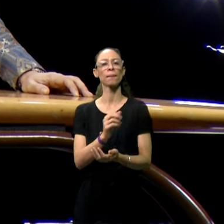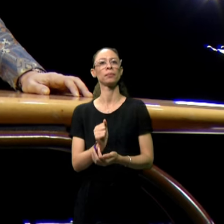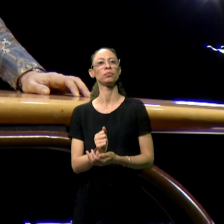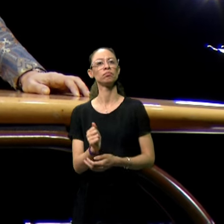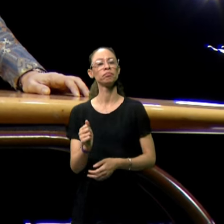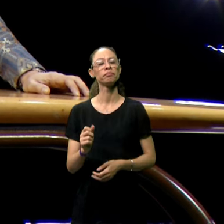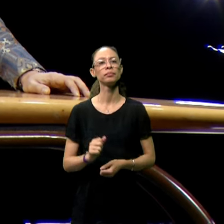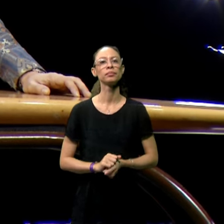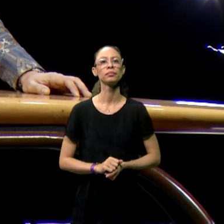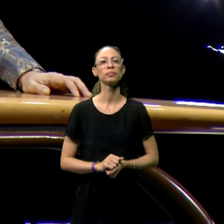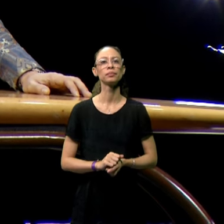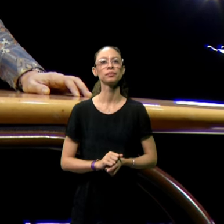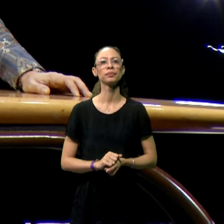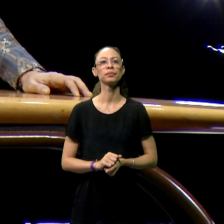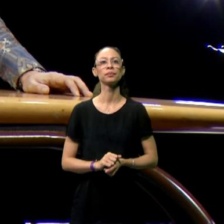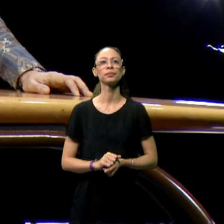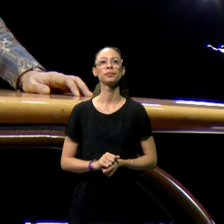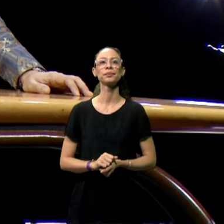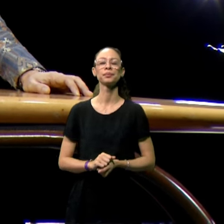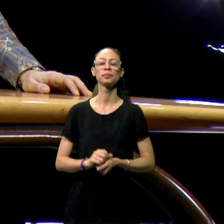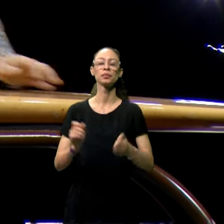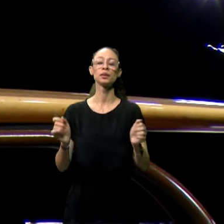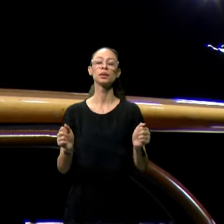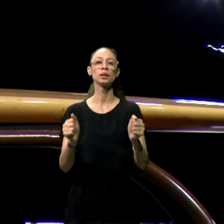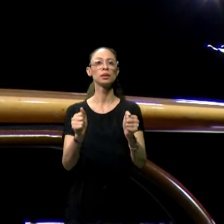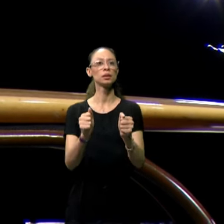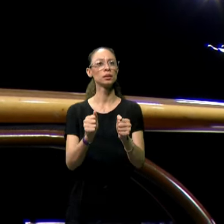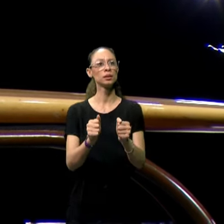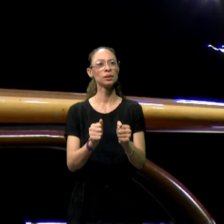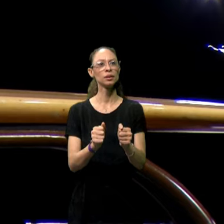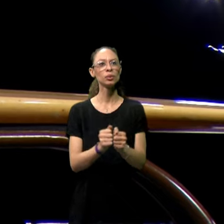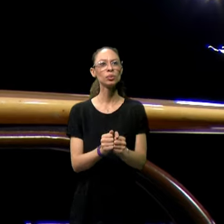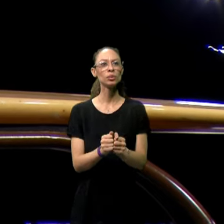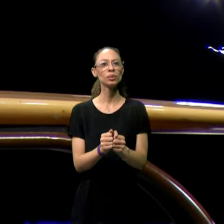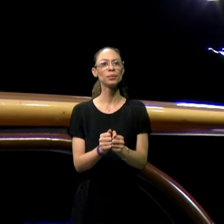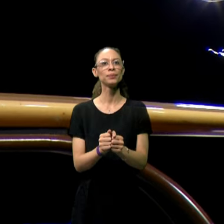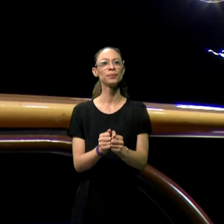enxadas. E para compor as